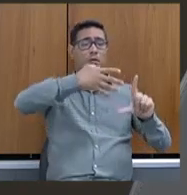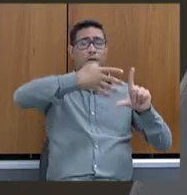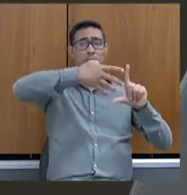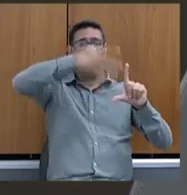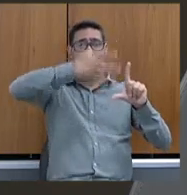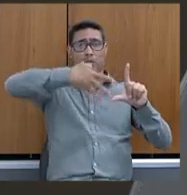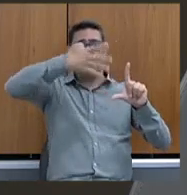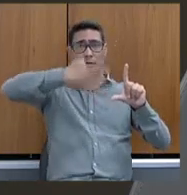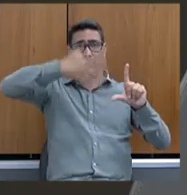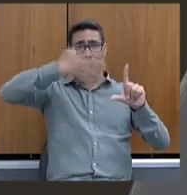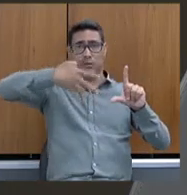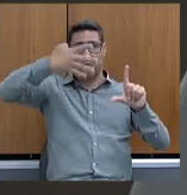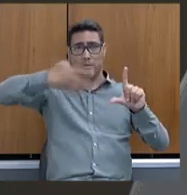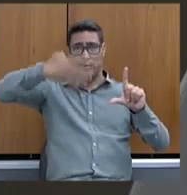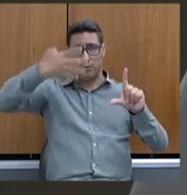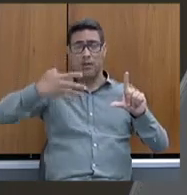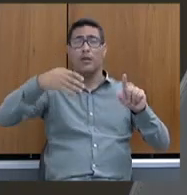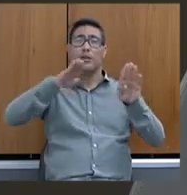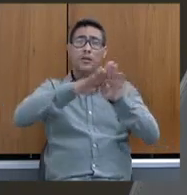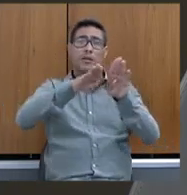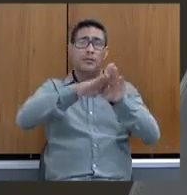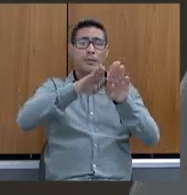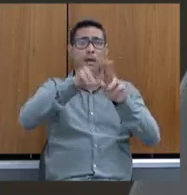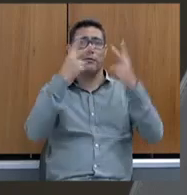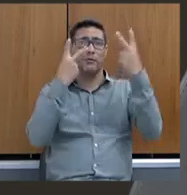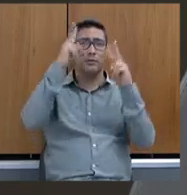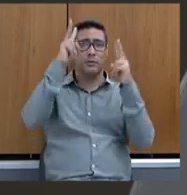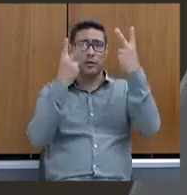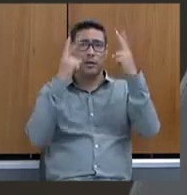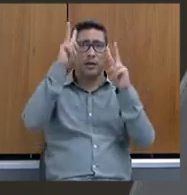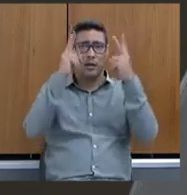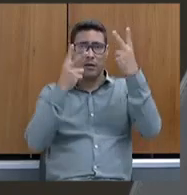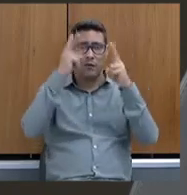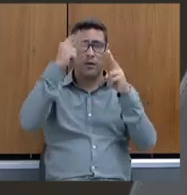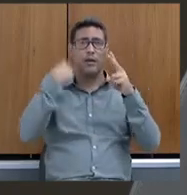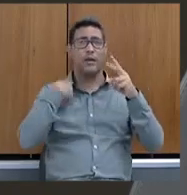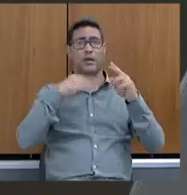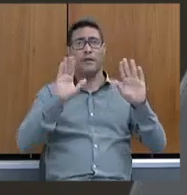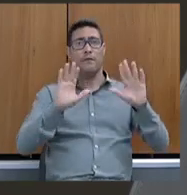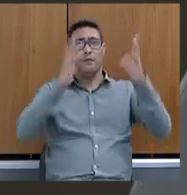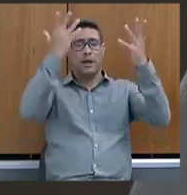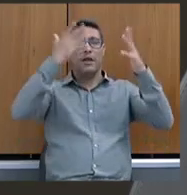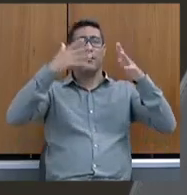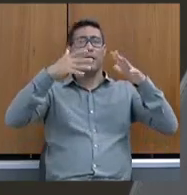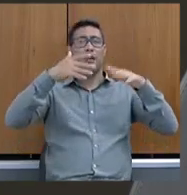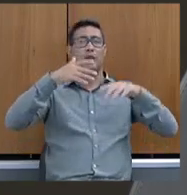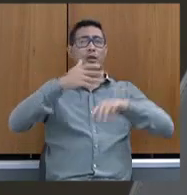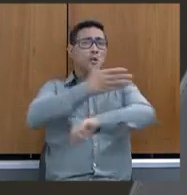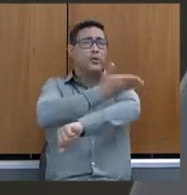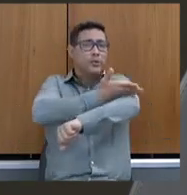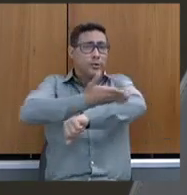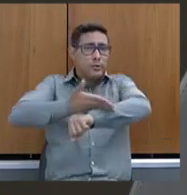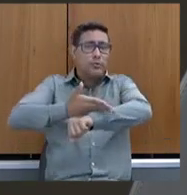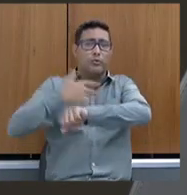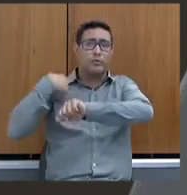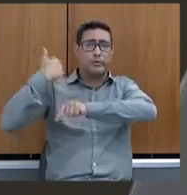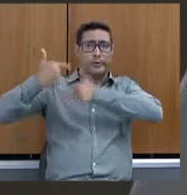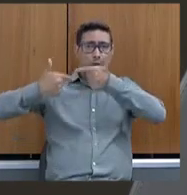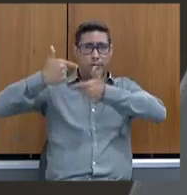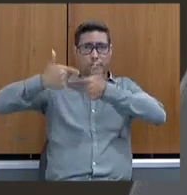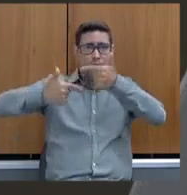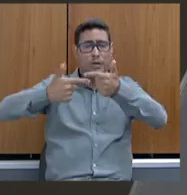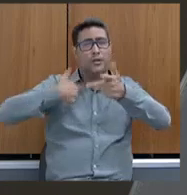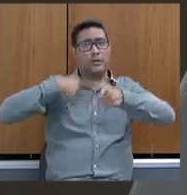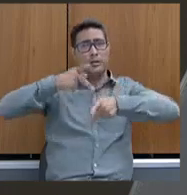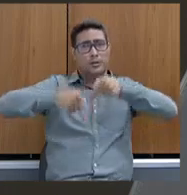uma mobilização importante os carnavais as festas tradicionais do Povo eu acho que esse calendário identificando e qualificando